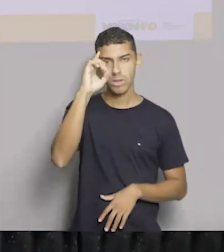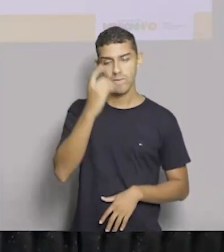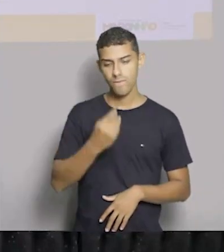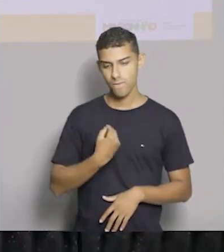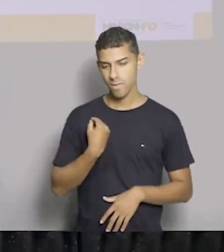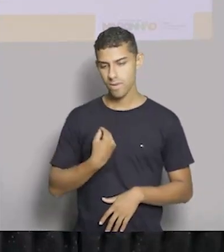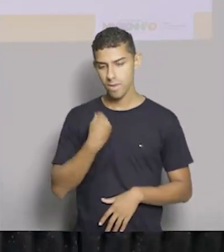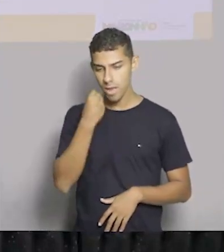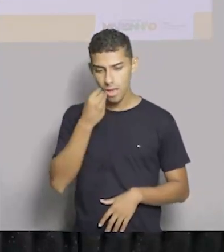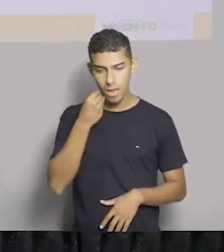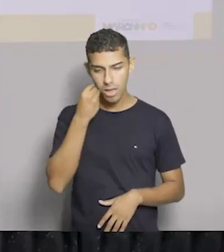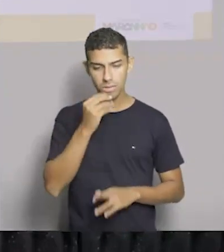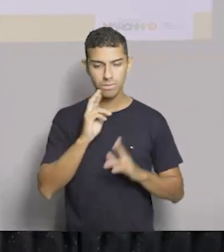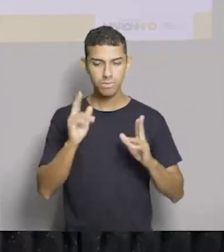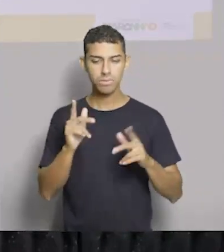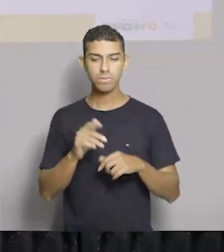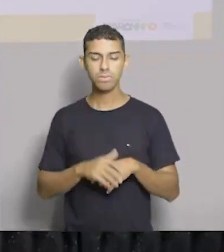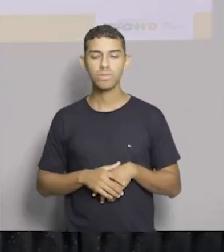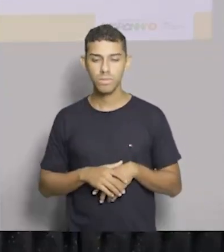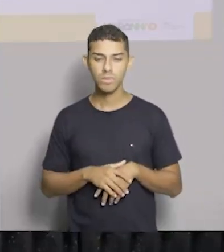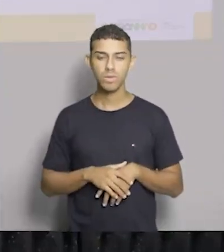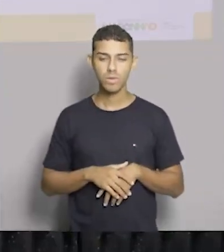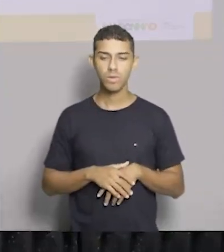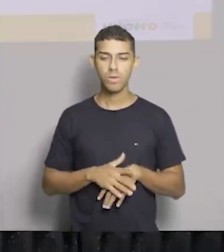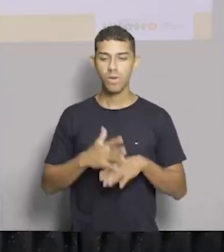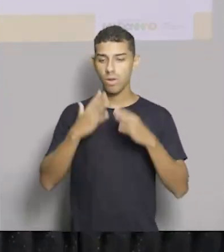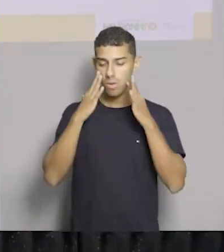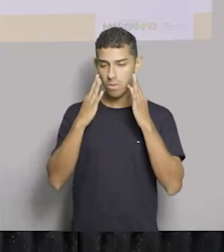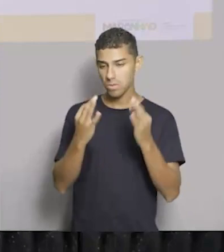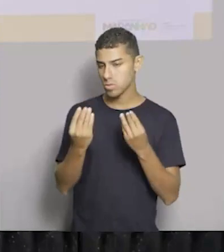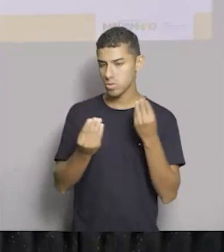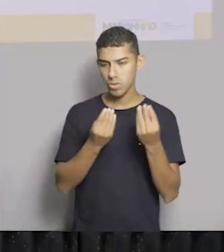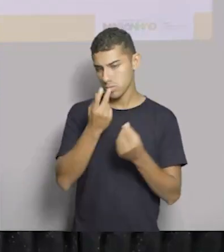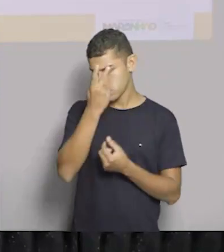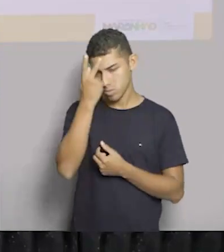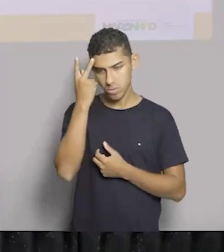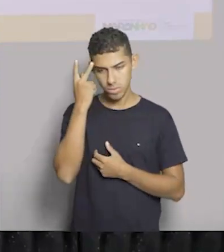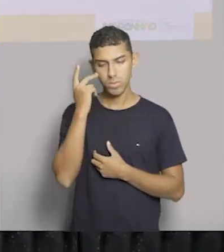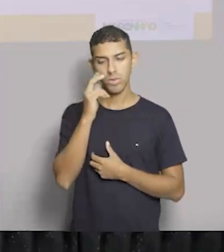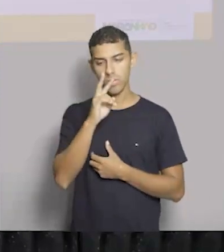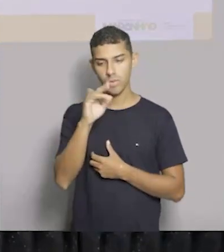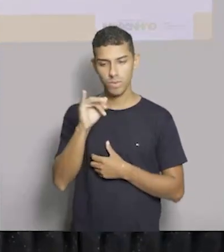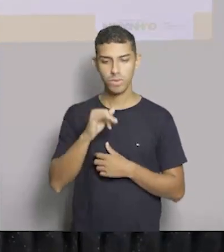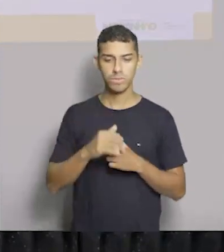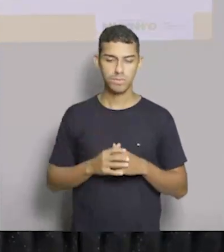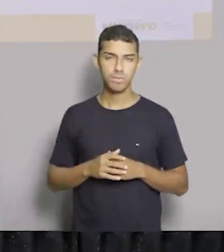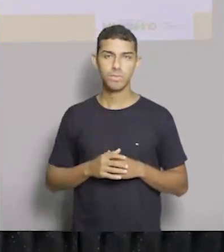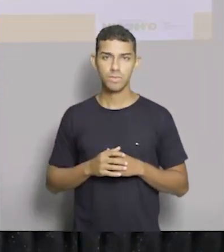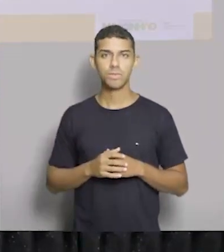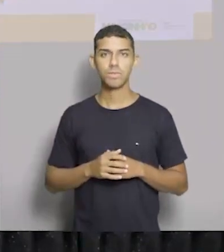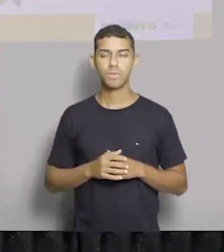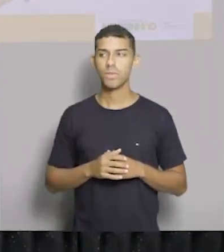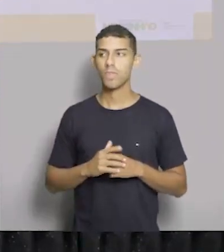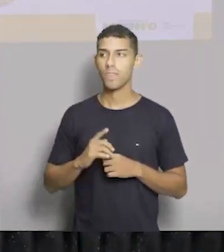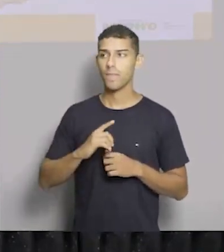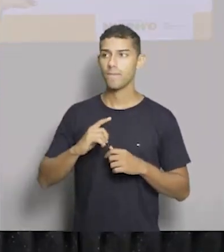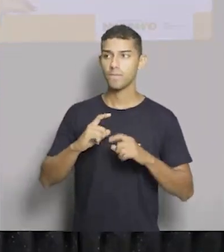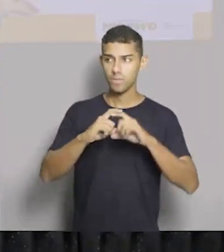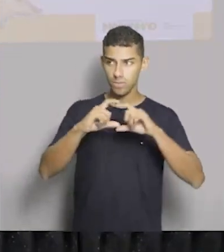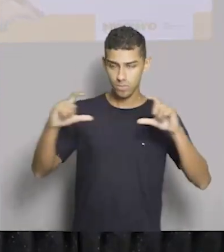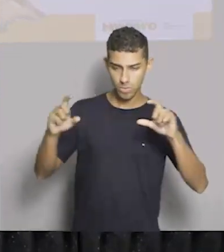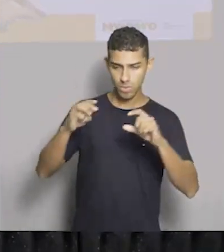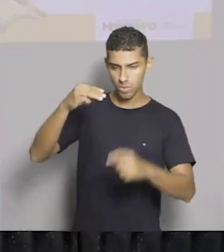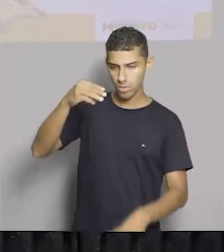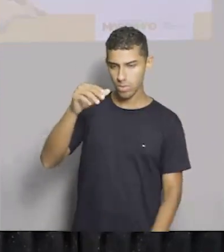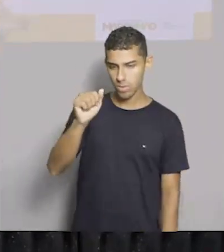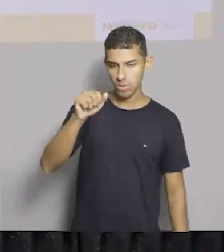uma situação diferente. Então, isso afeta como a pessoa se vê. Aqui embaixo, ó, a gente vê de novo many